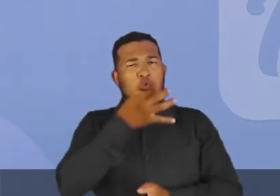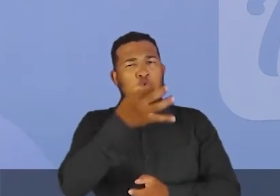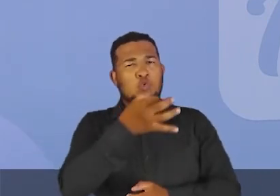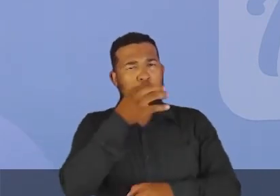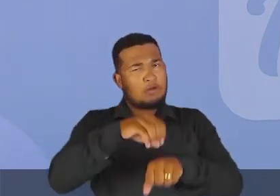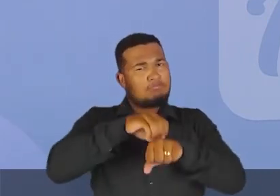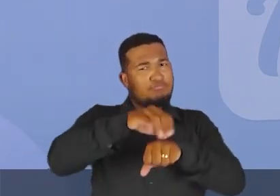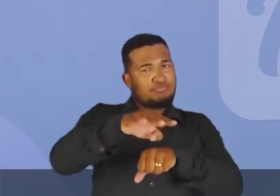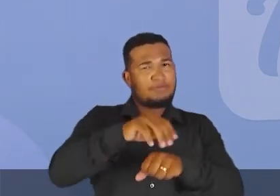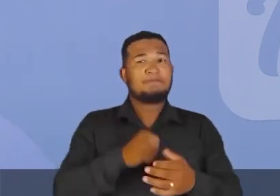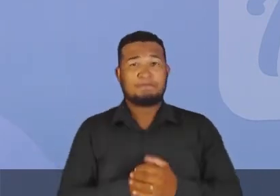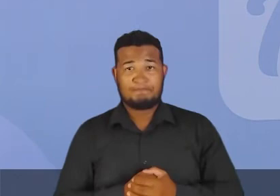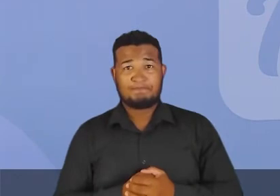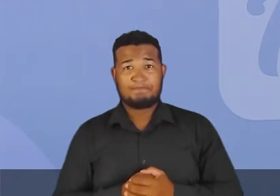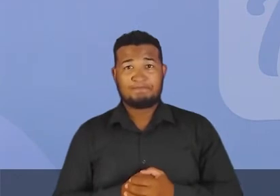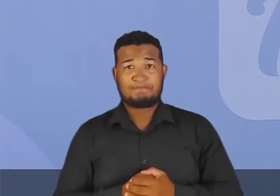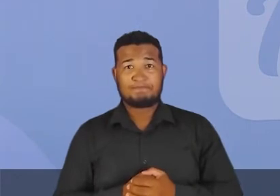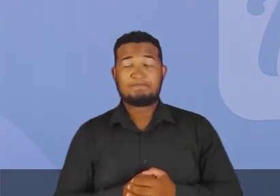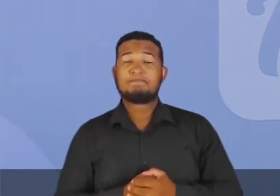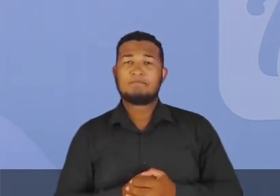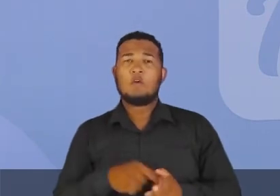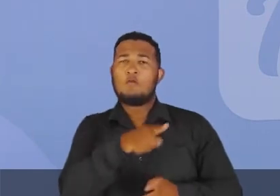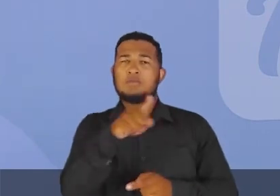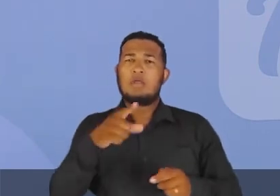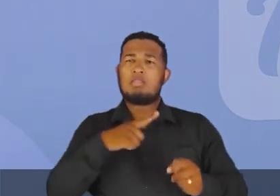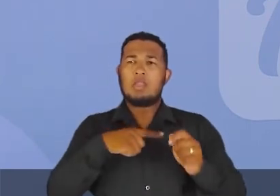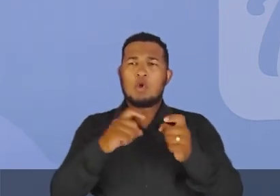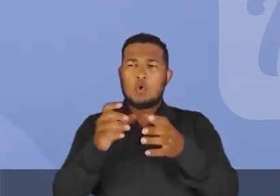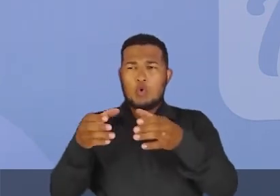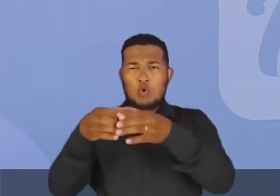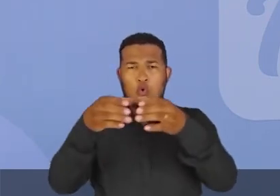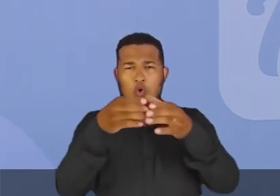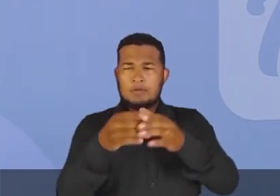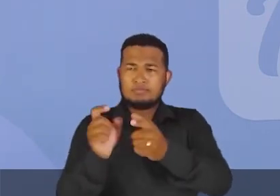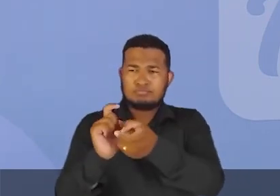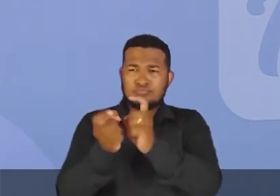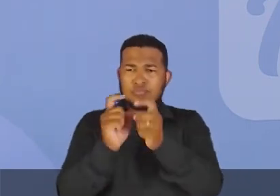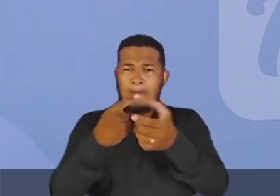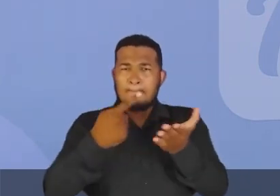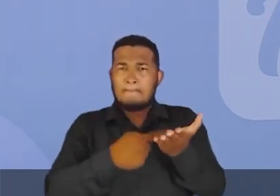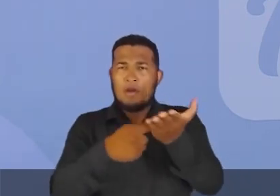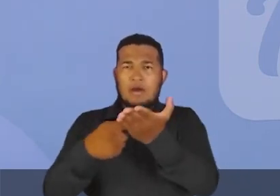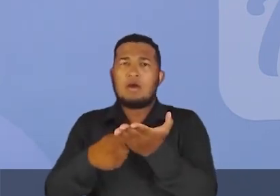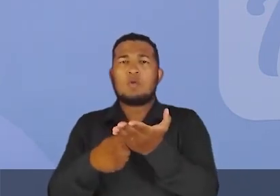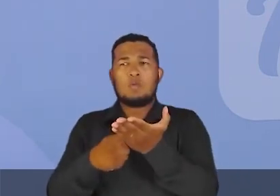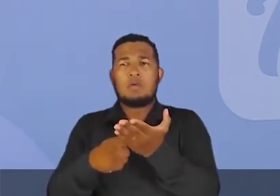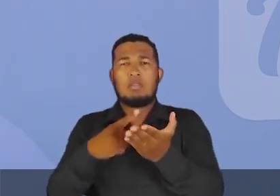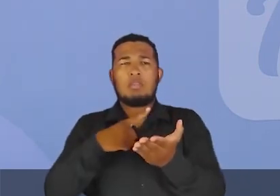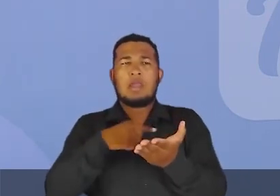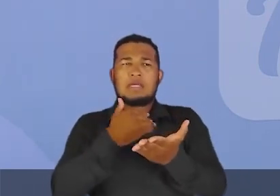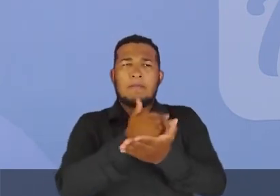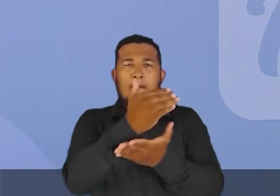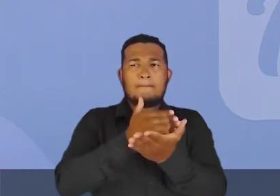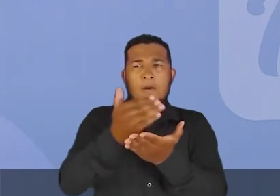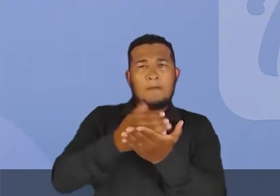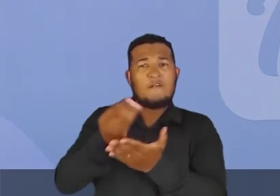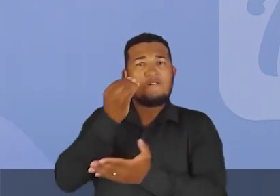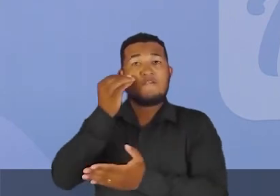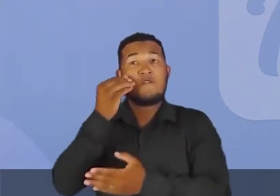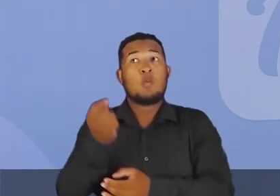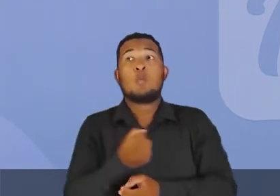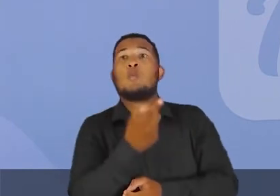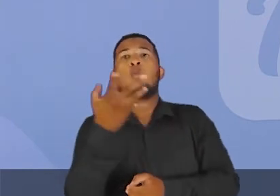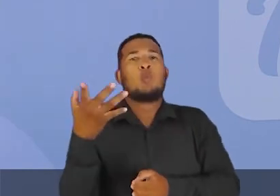vocês. Que vocês se reúnam em pequenos grupos, dividam, olhem lá quantos